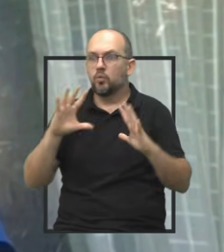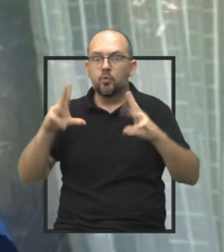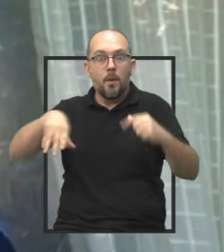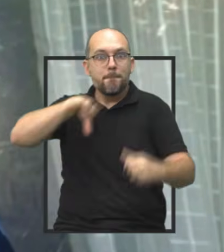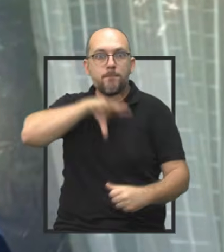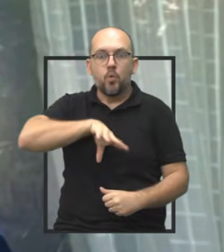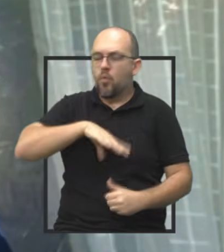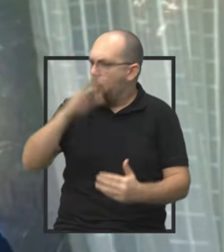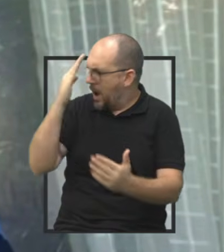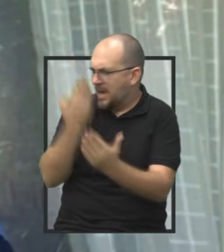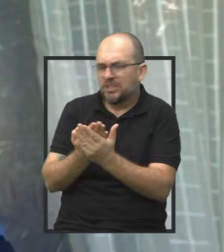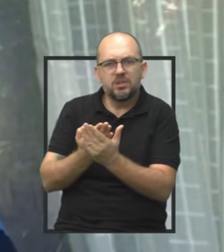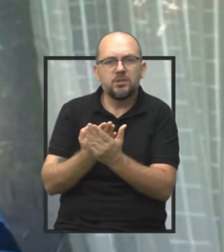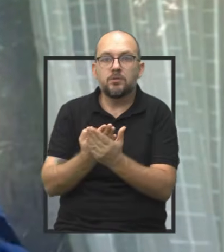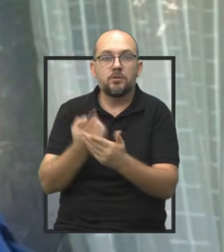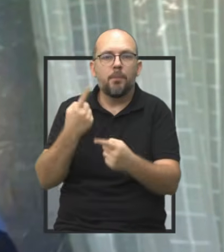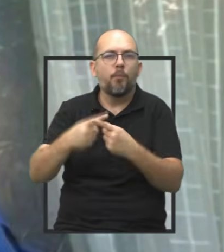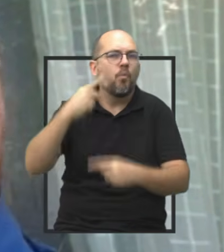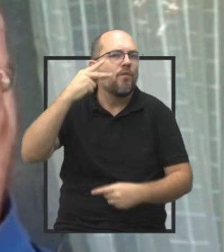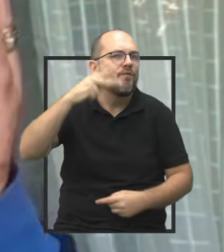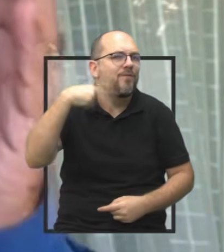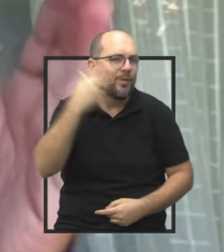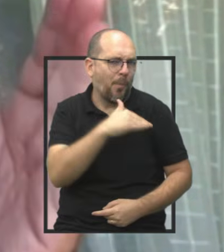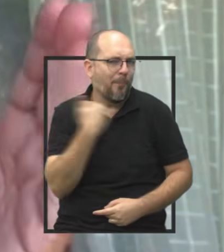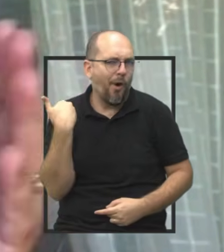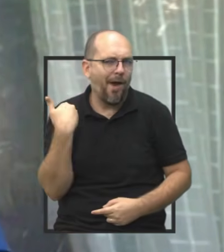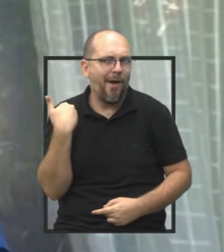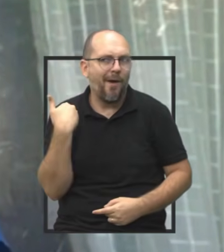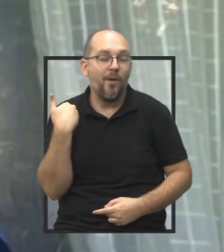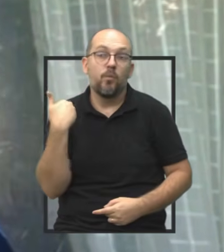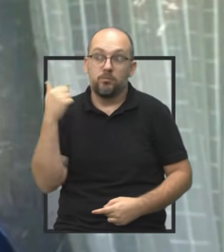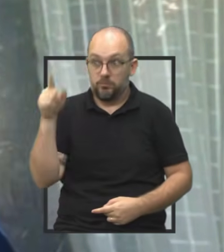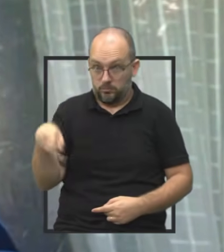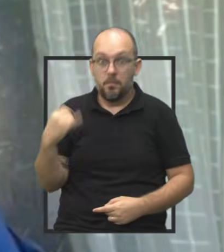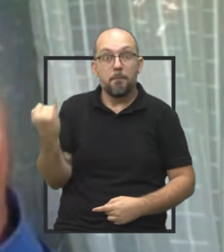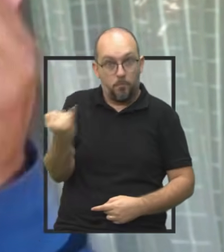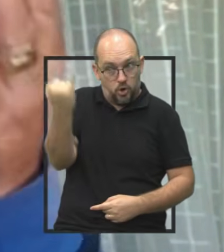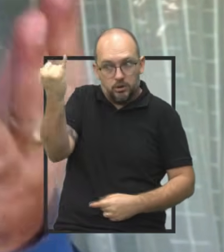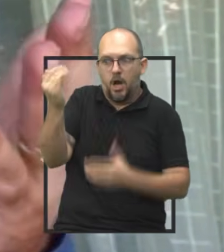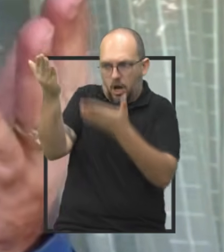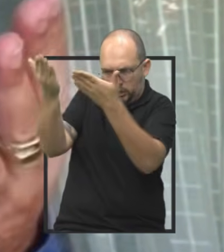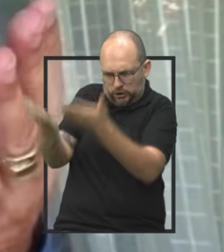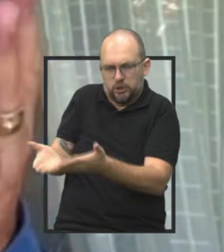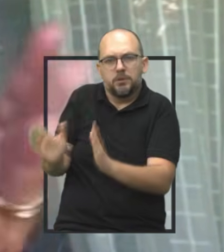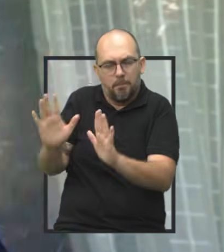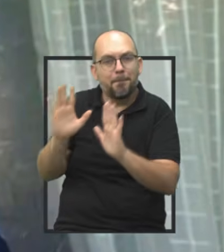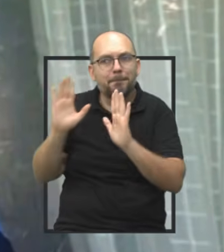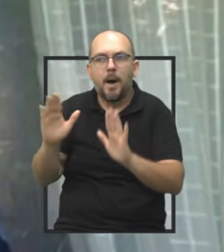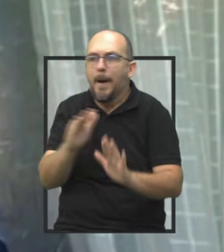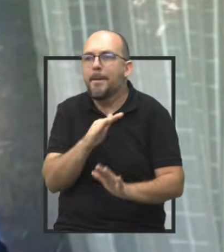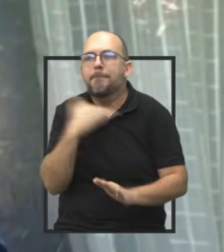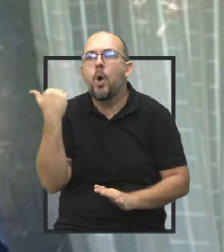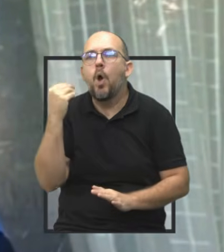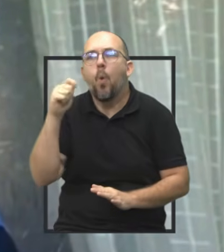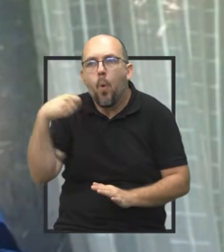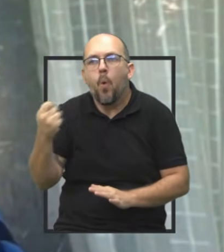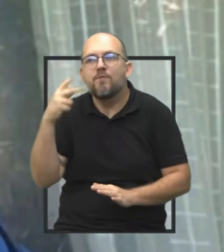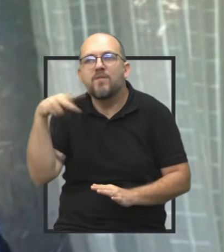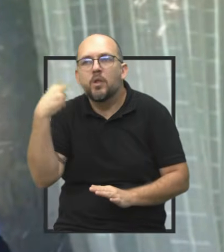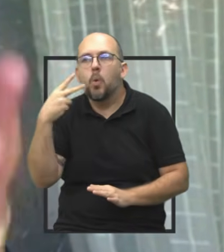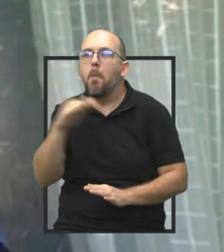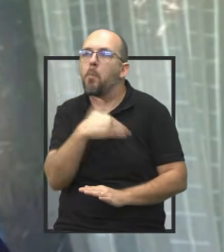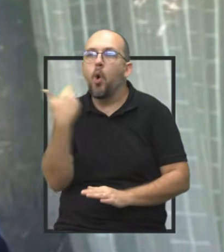tragédia para nós do distrito de Potunduva, porque não morria só um vereador, apesar de ser importante para nós,